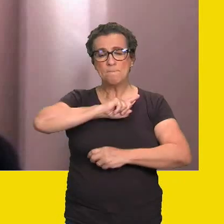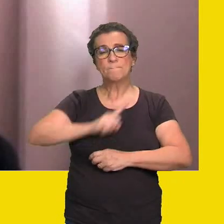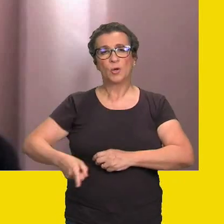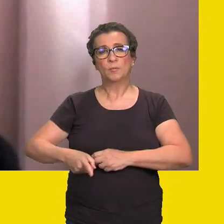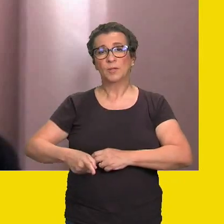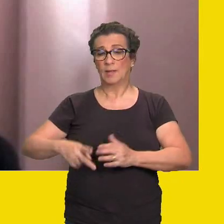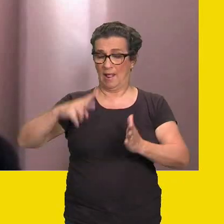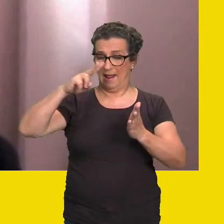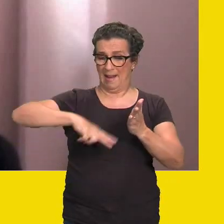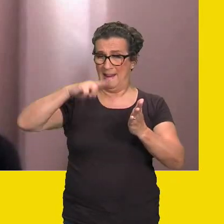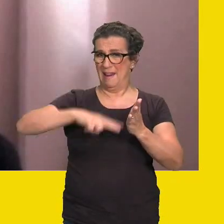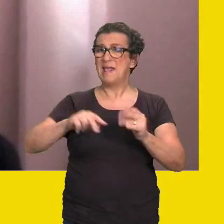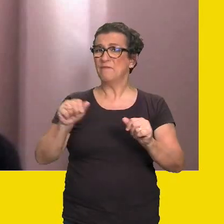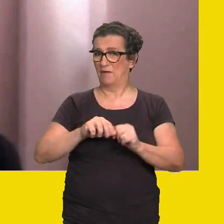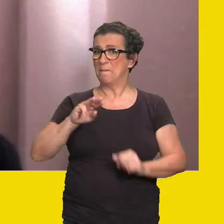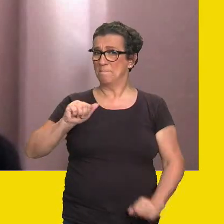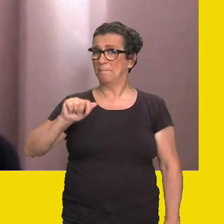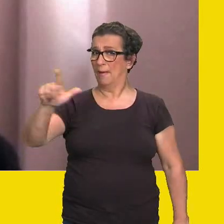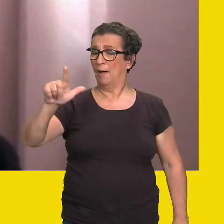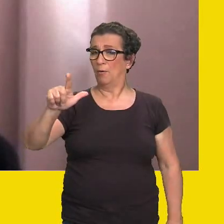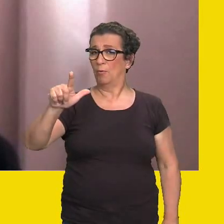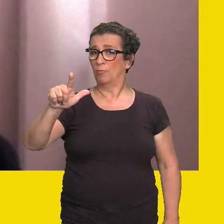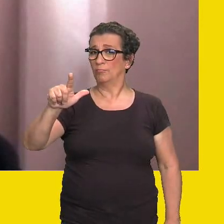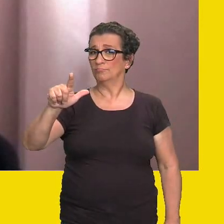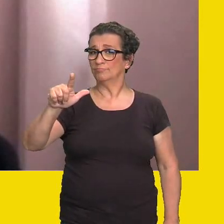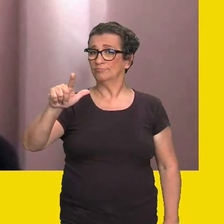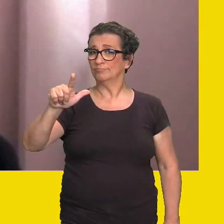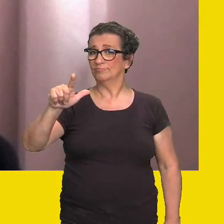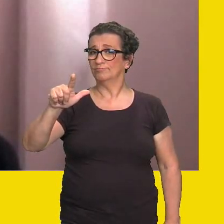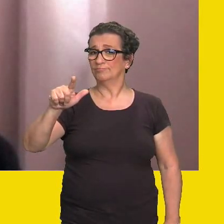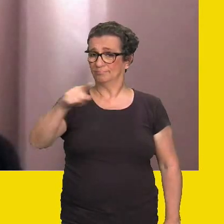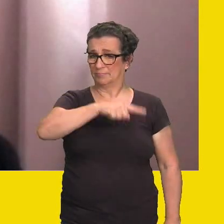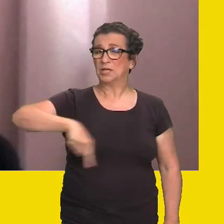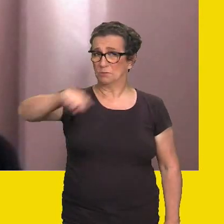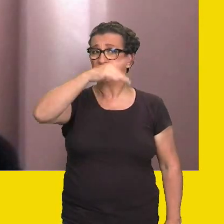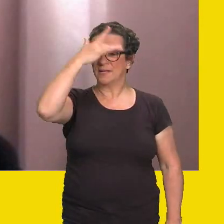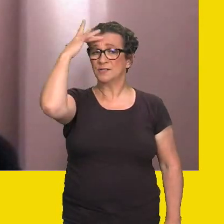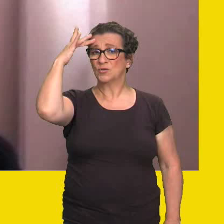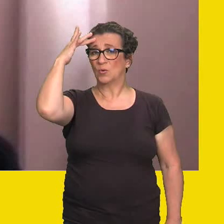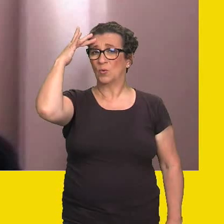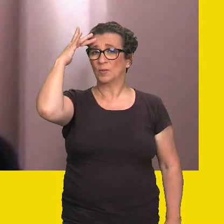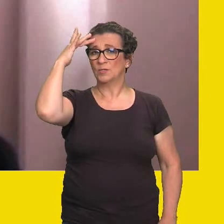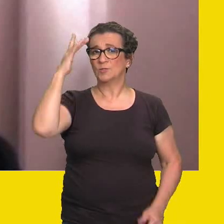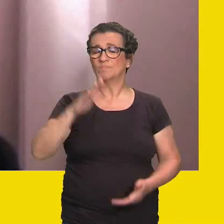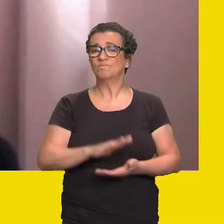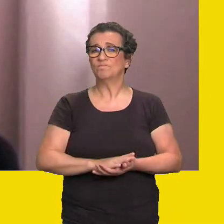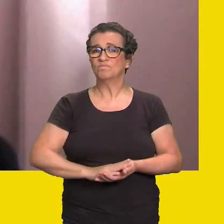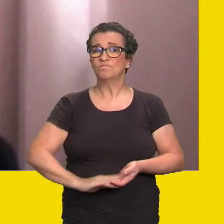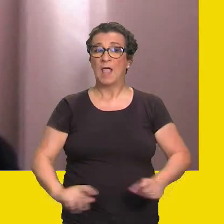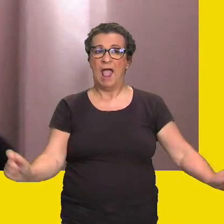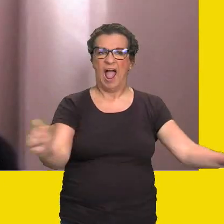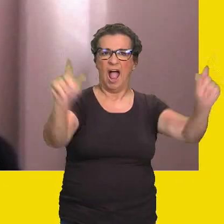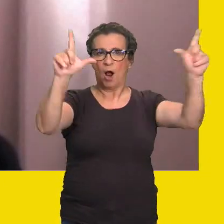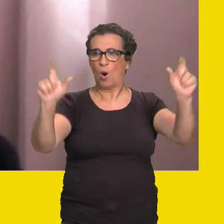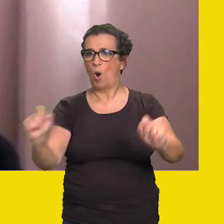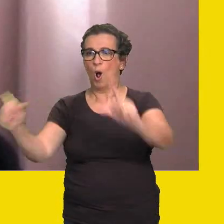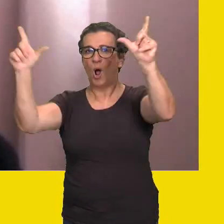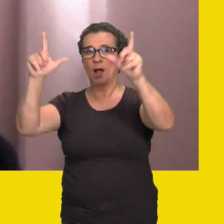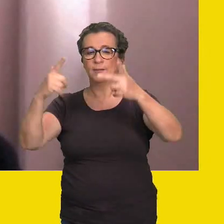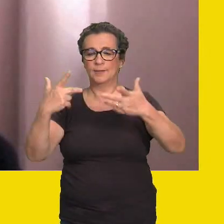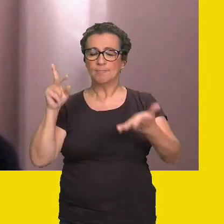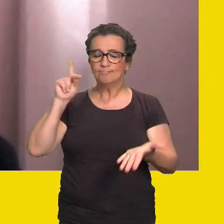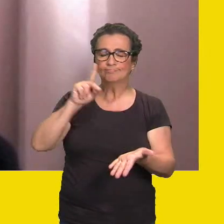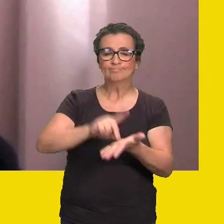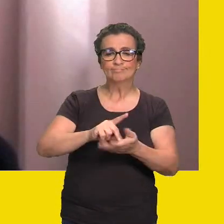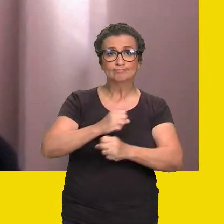ler faz muito mal, faz muito mal às pessoas. Acorda os homens para realidades impossíveis,